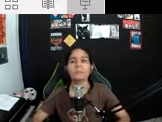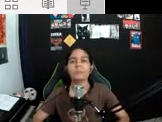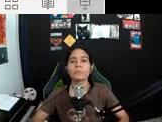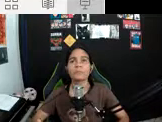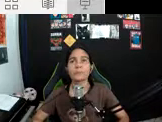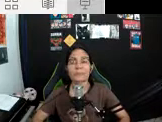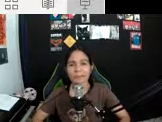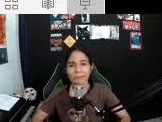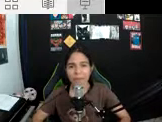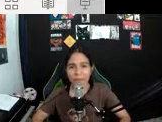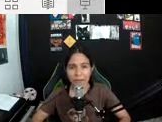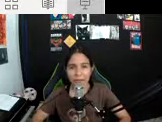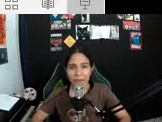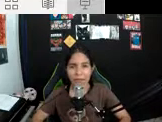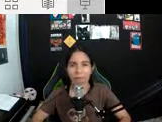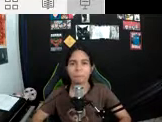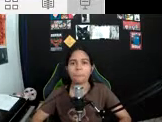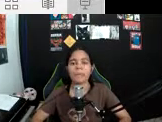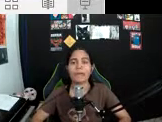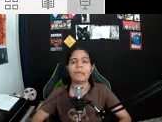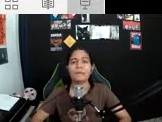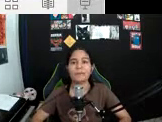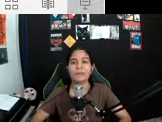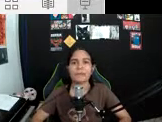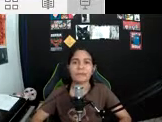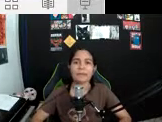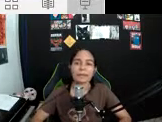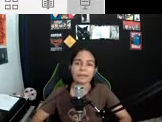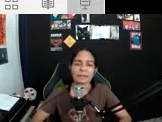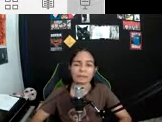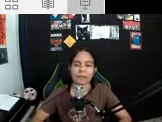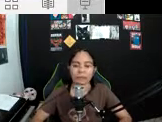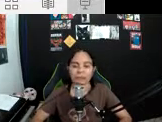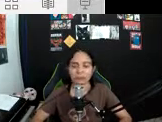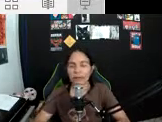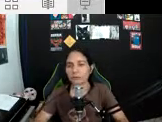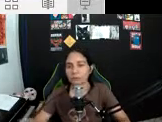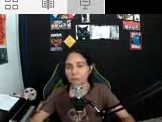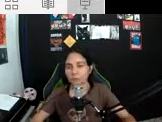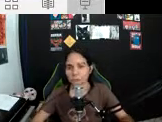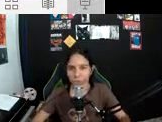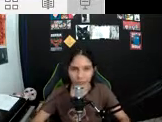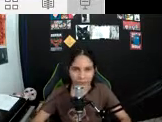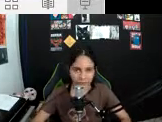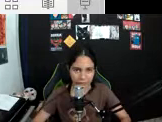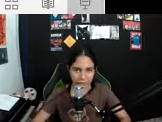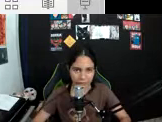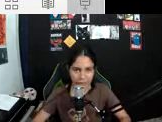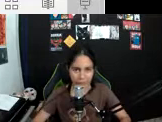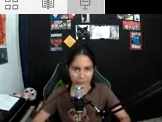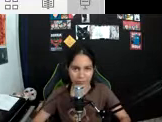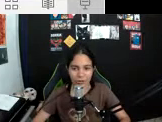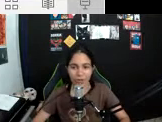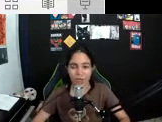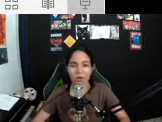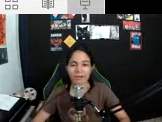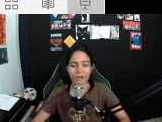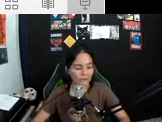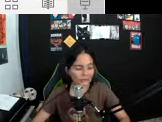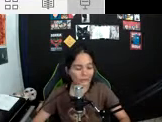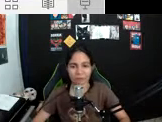que preservarão a vida, tá? Que vocês, né, estarão, tem lá todo o juramento de vocês, eu não sei